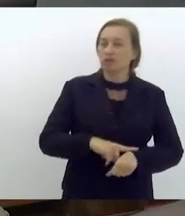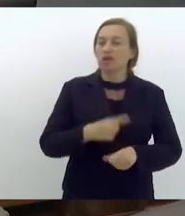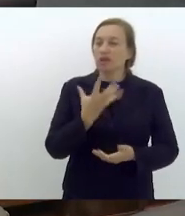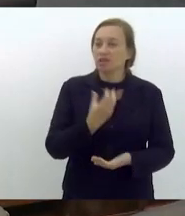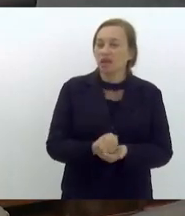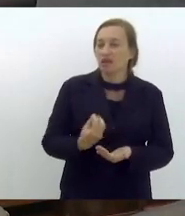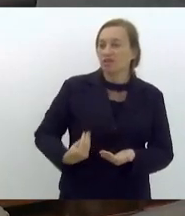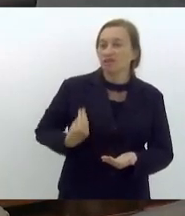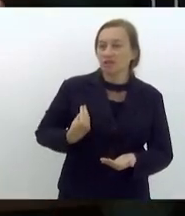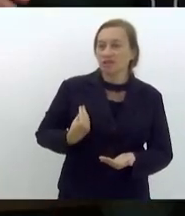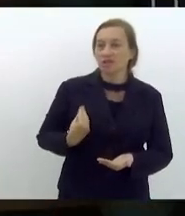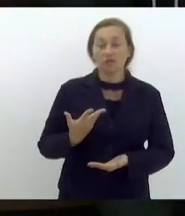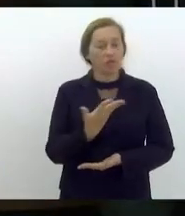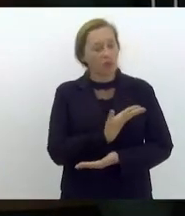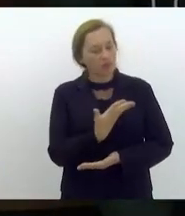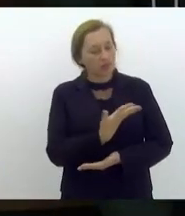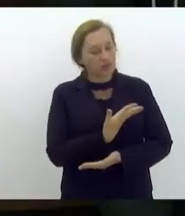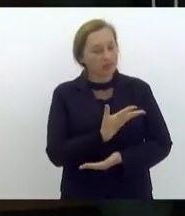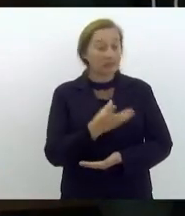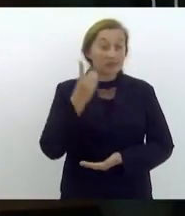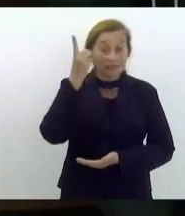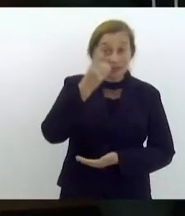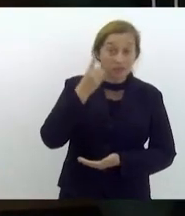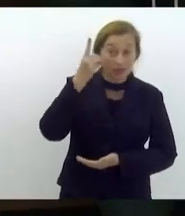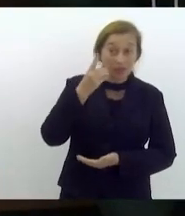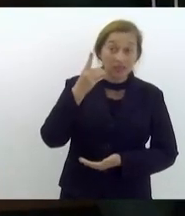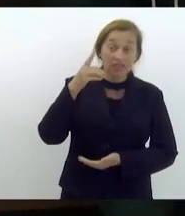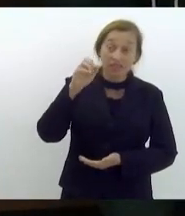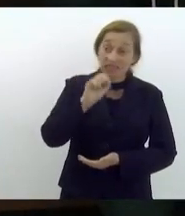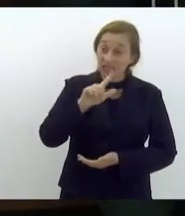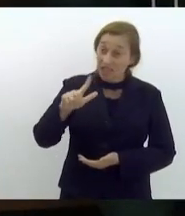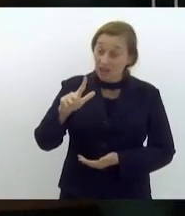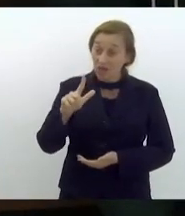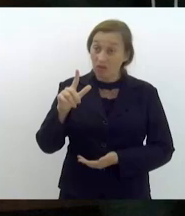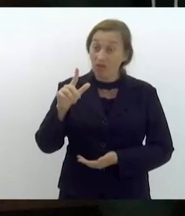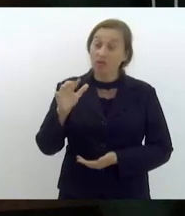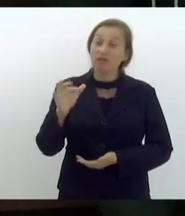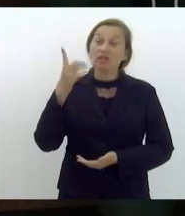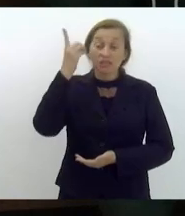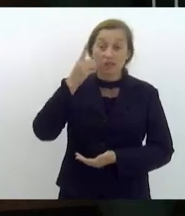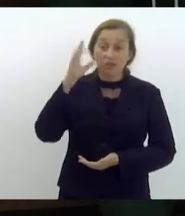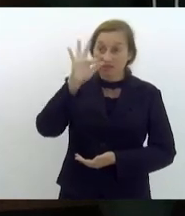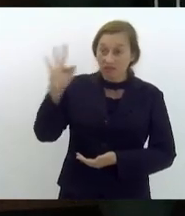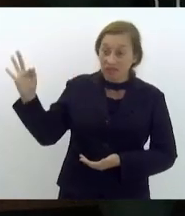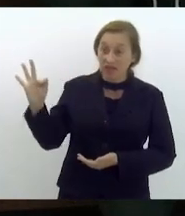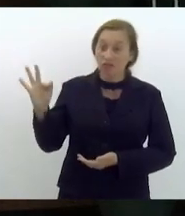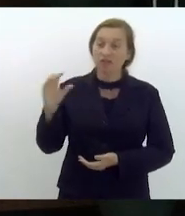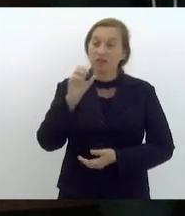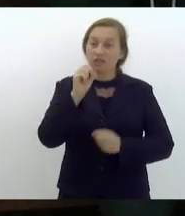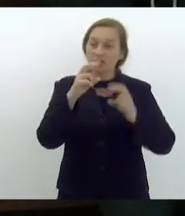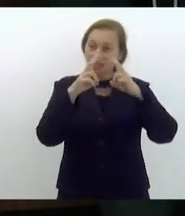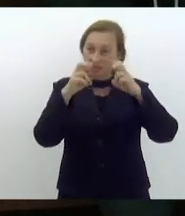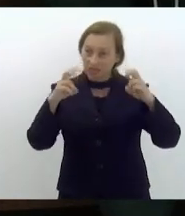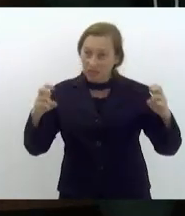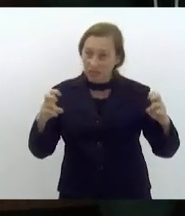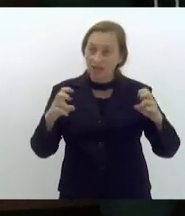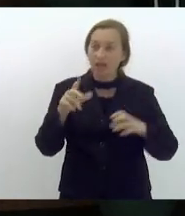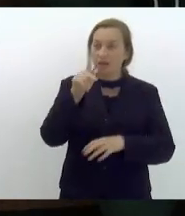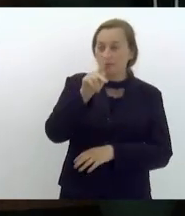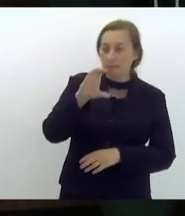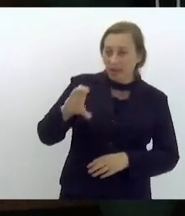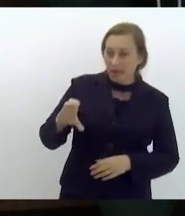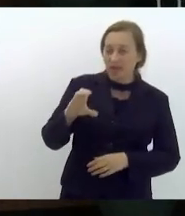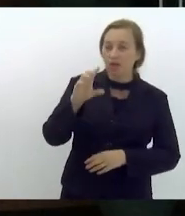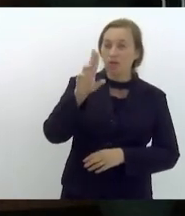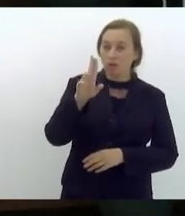registrar a presença do meu grande amigo meu nobre Deputado Daniel Freitas Deputado Federal de Santa Catarina autor da PEC